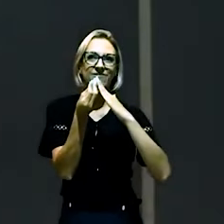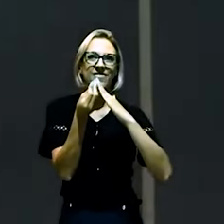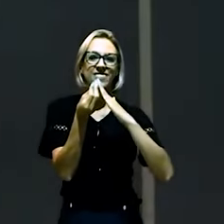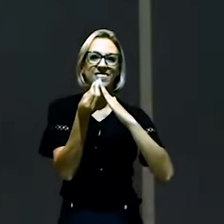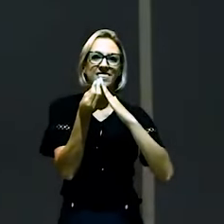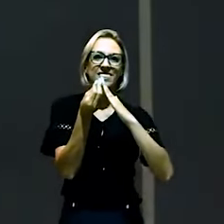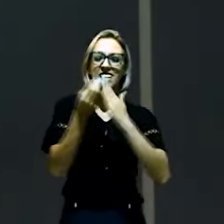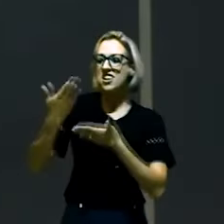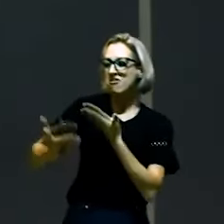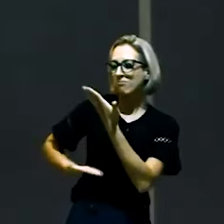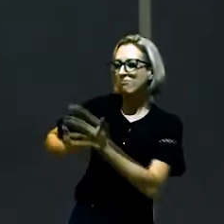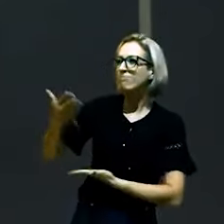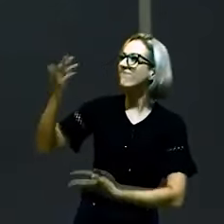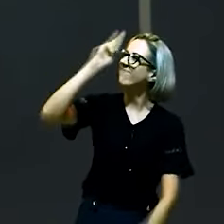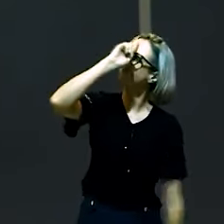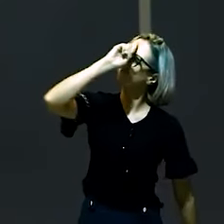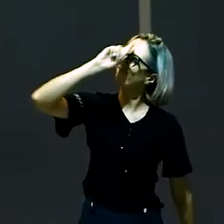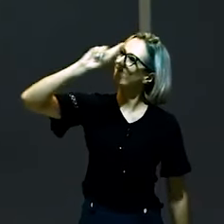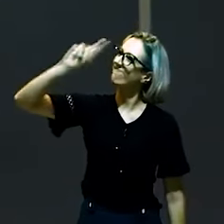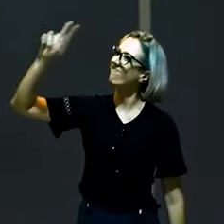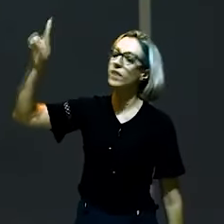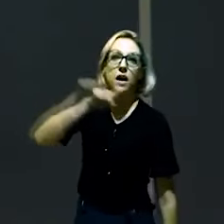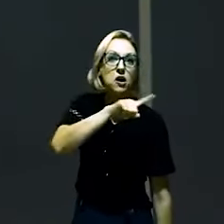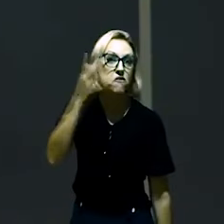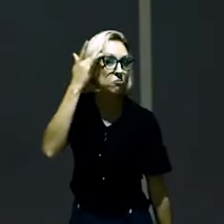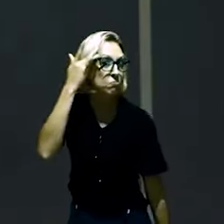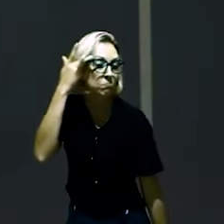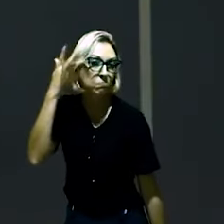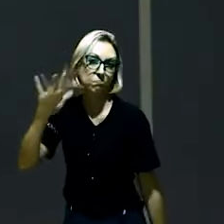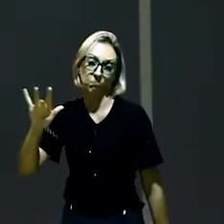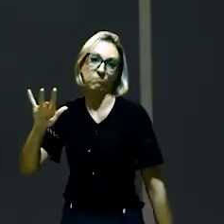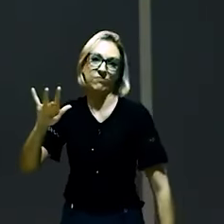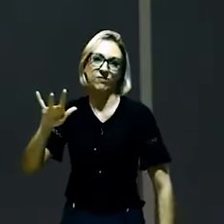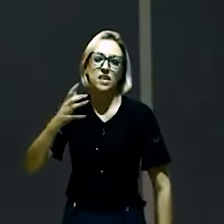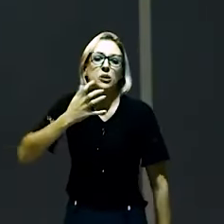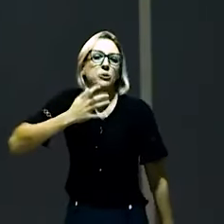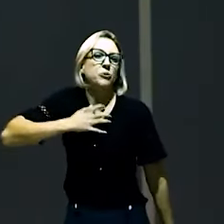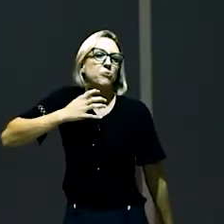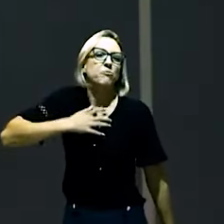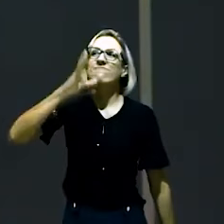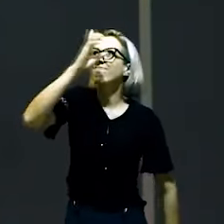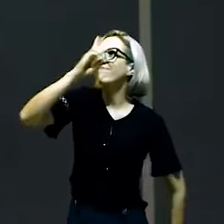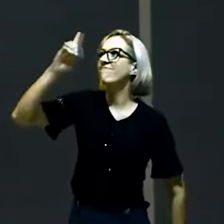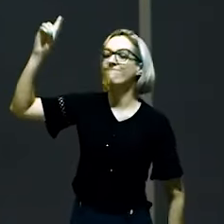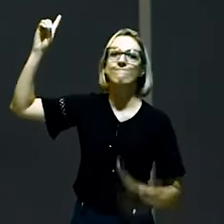de poder servir ao Senhor. Eu não sei se você já conseguiu fazer isso hoje,